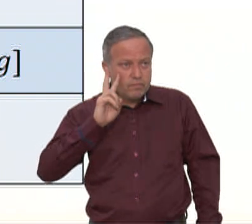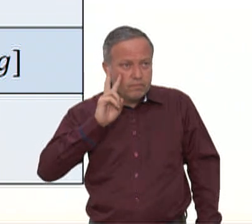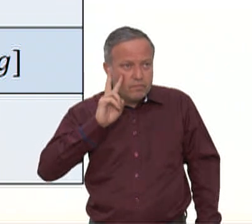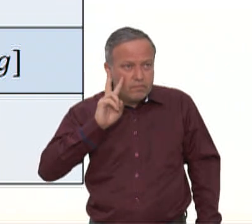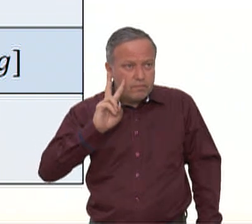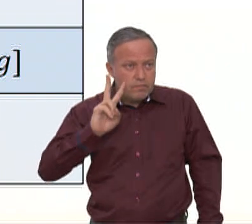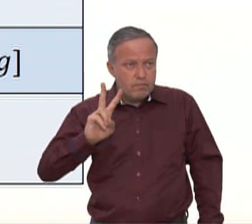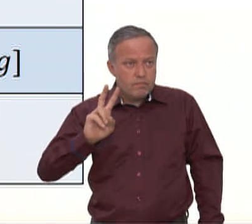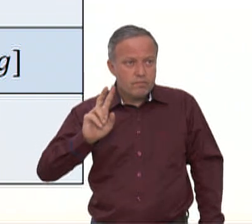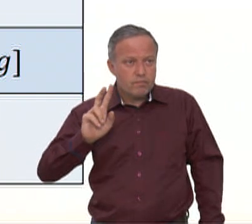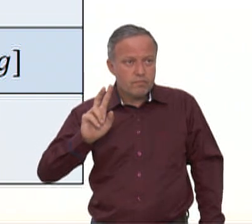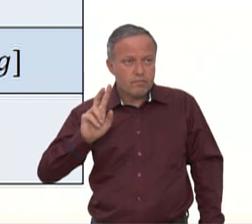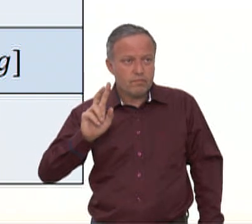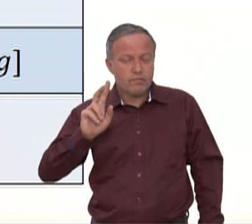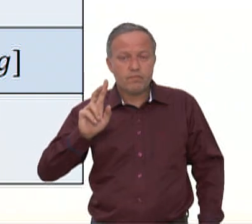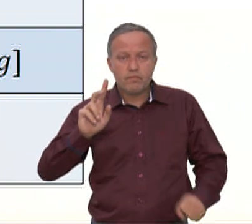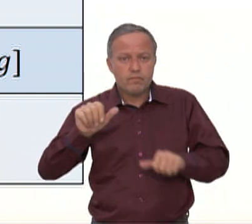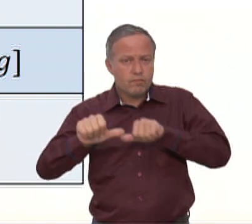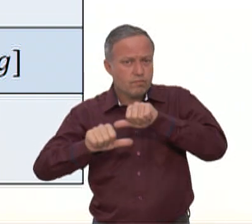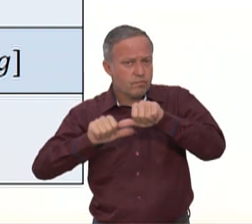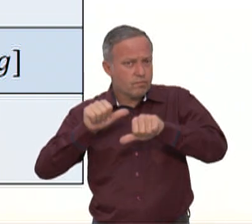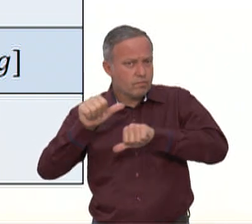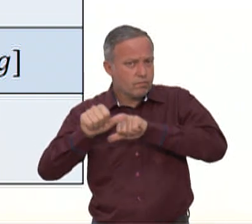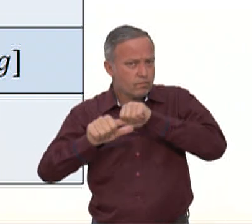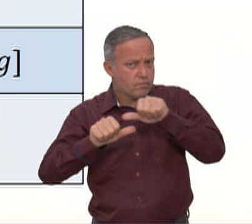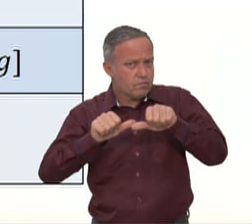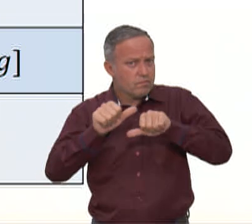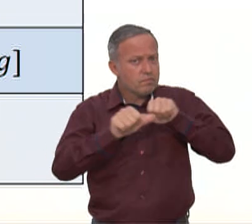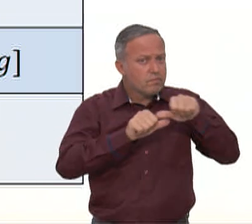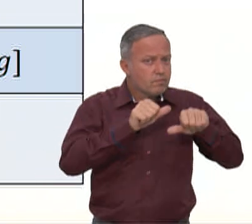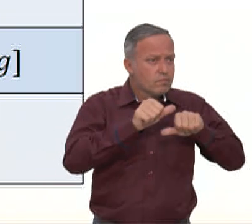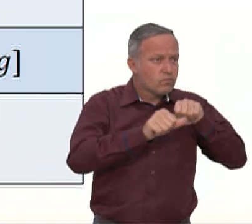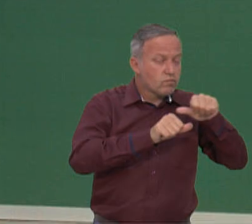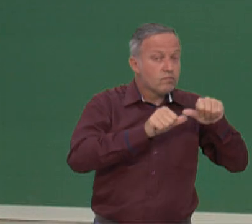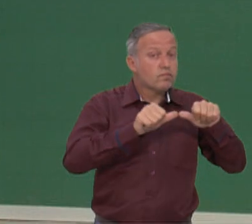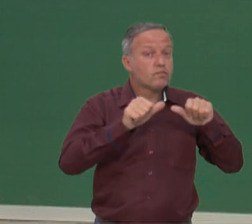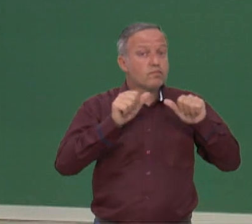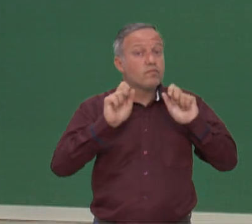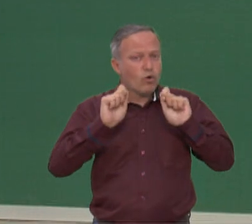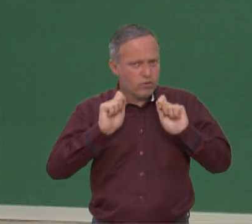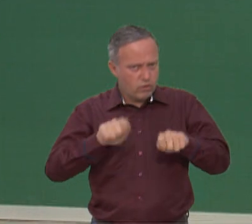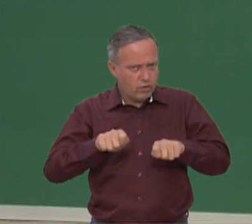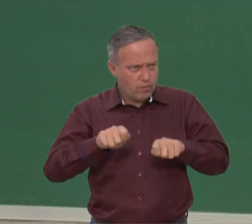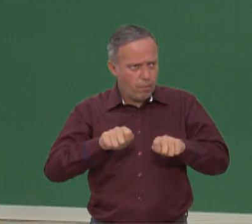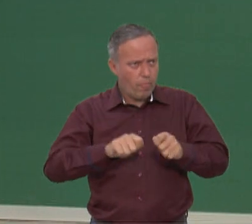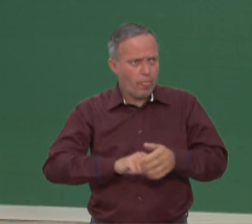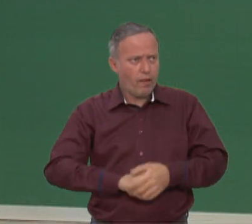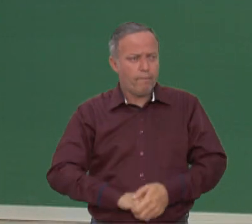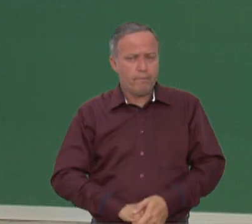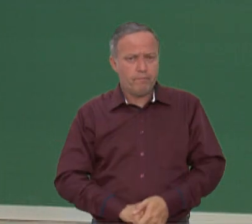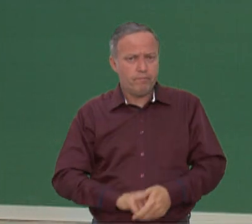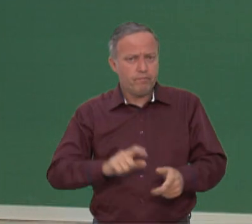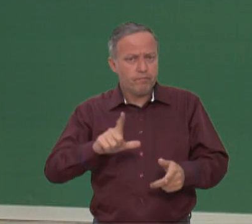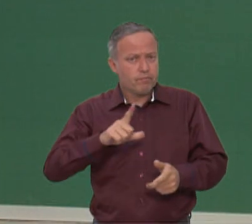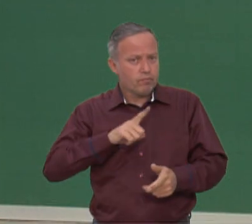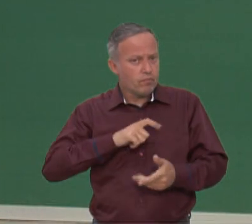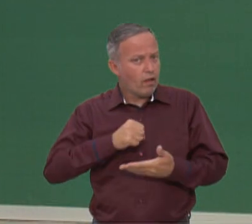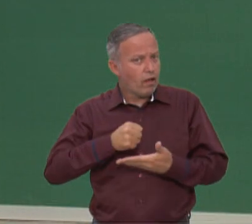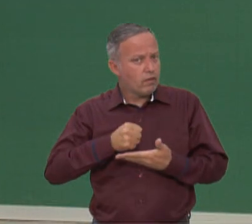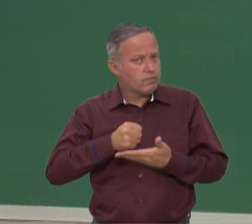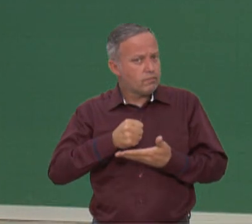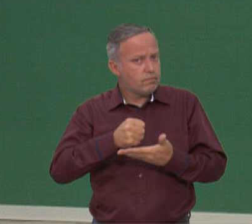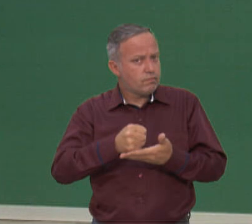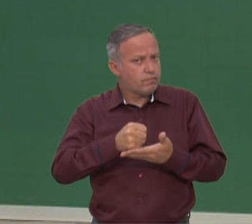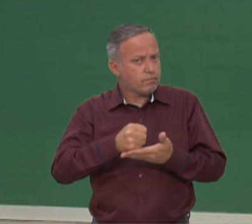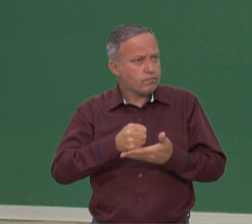pergunta, professor, eu posso transformar de uma unidade para outra? Sim, claro. Então assim, você tem alguns suportes que você consegue estar